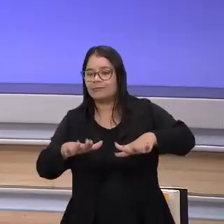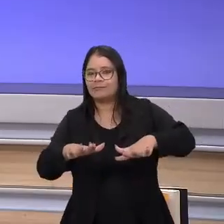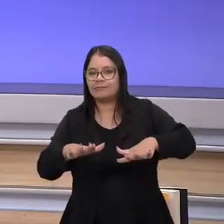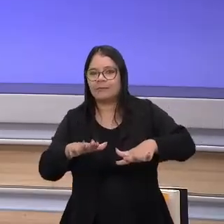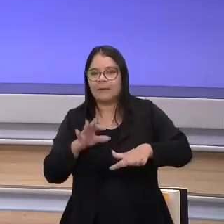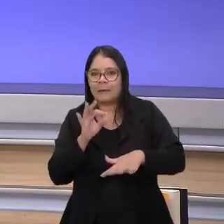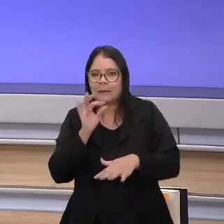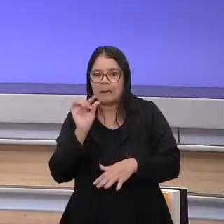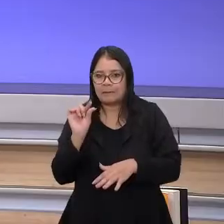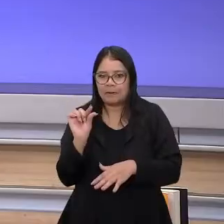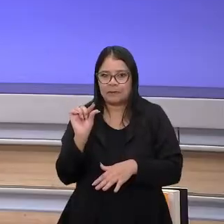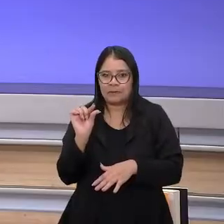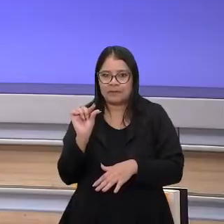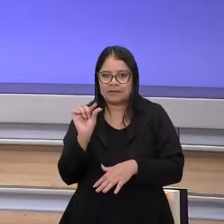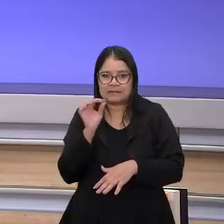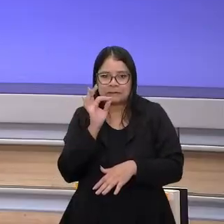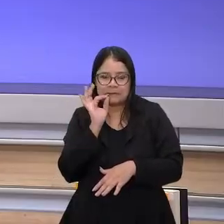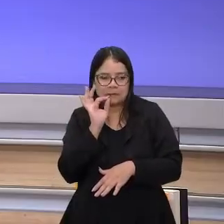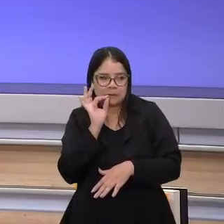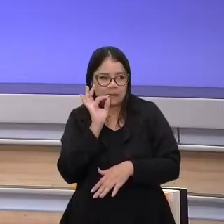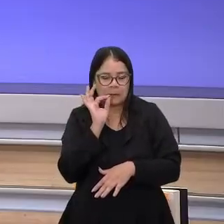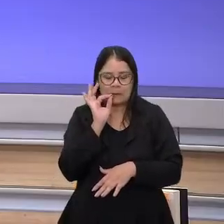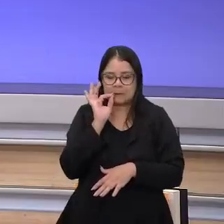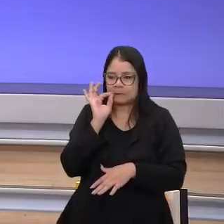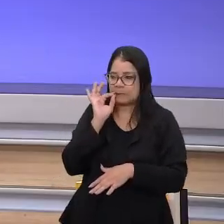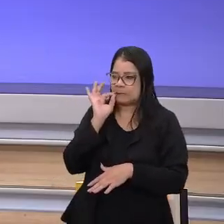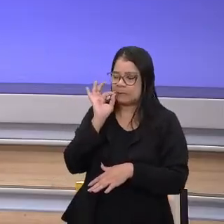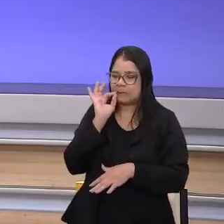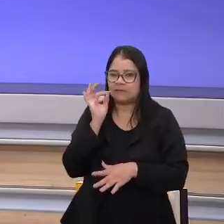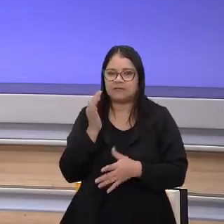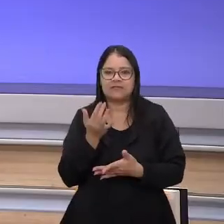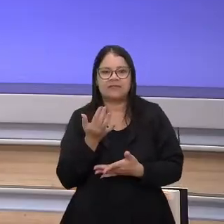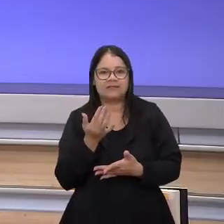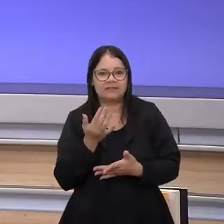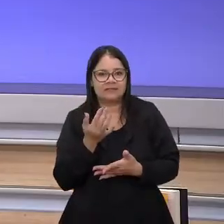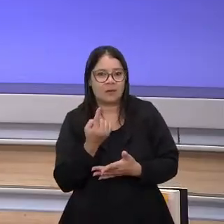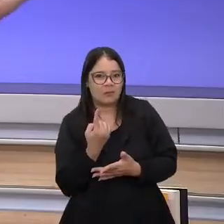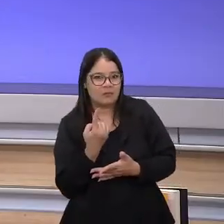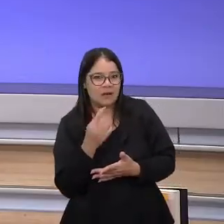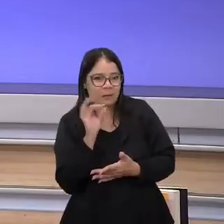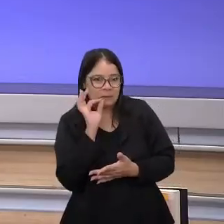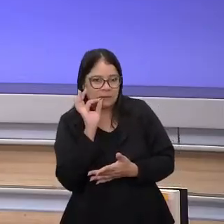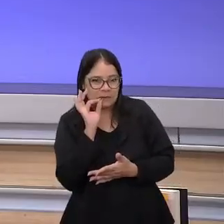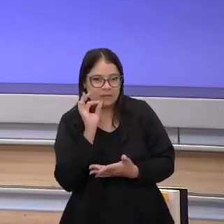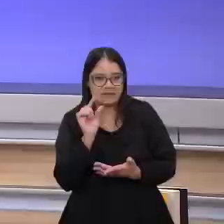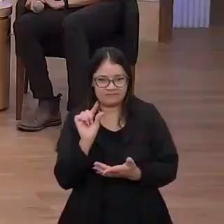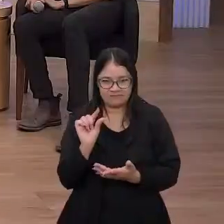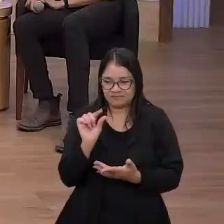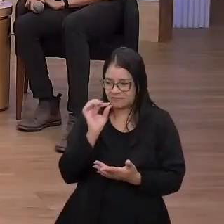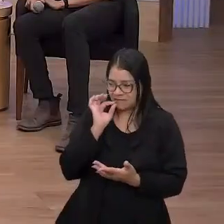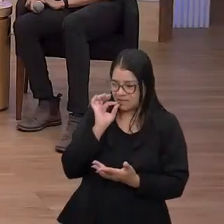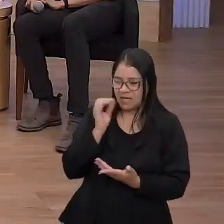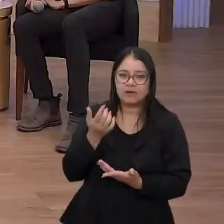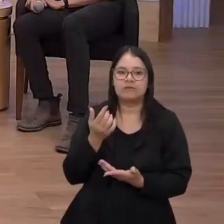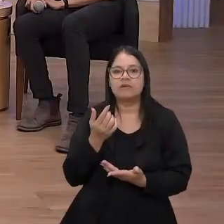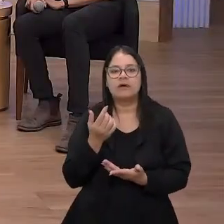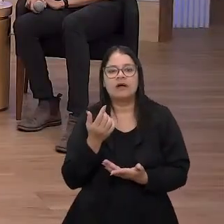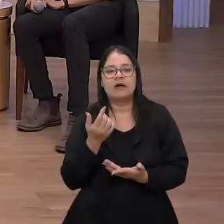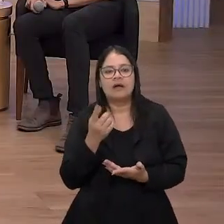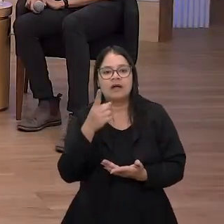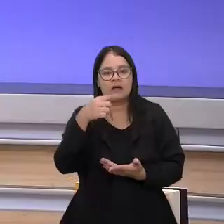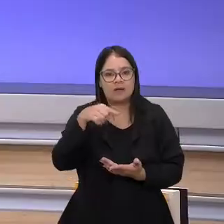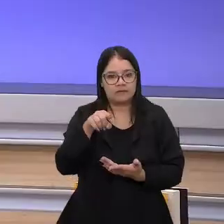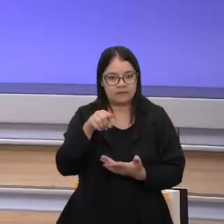cigarro, galera. Bitucas de cigarro. Uma bituca de cigarro, quem não tem essa informação hoje vai ficar impressionado, hein? Você